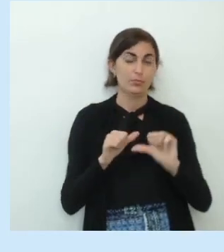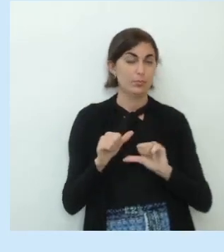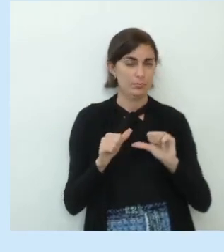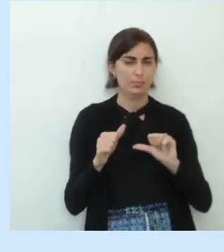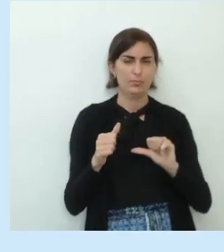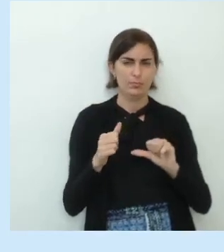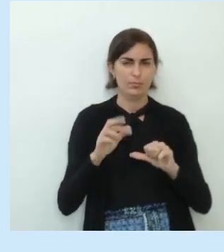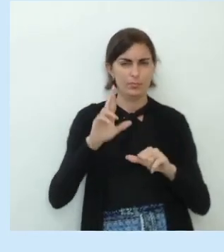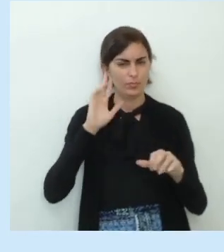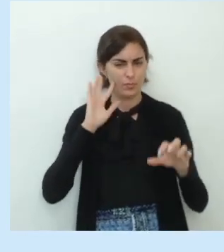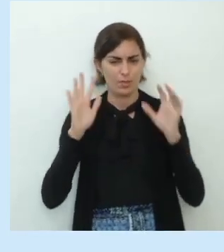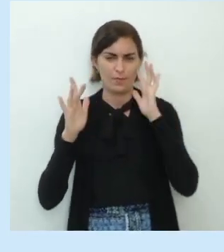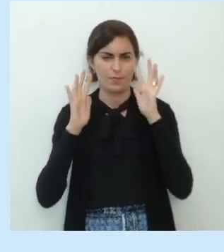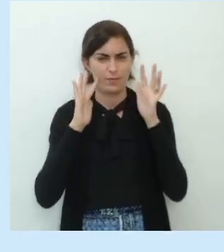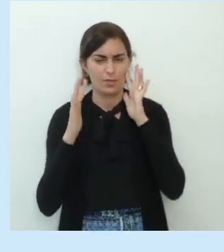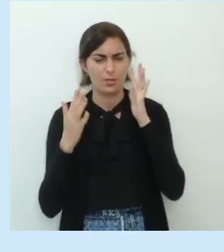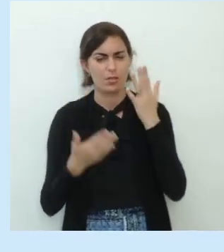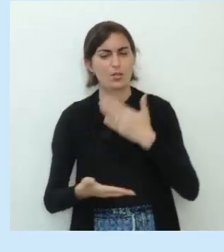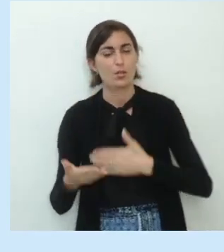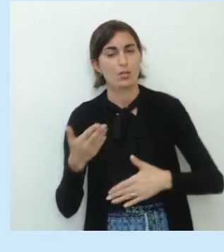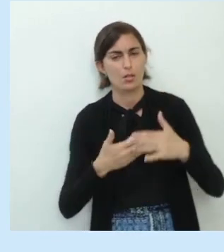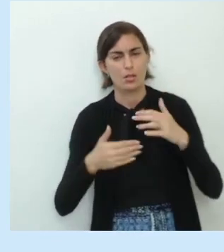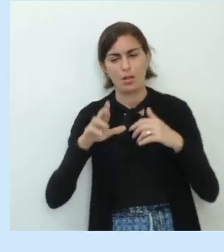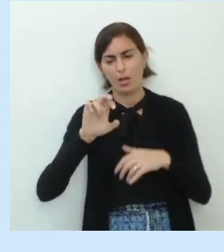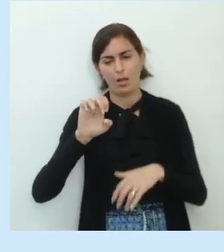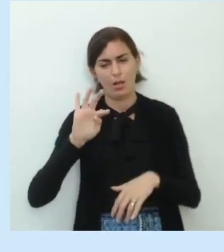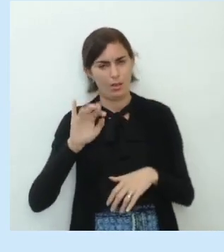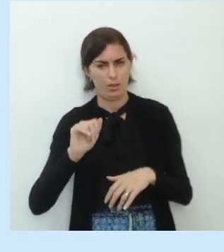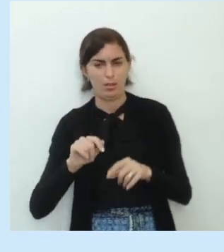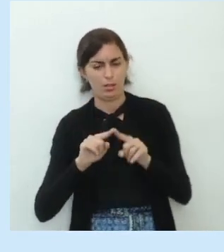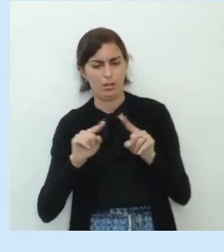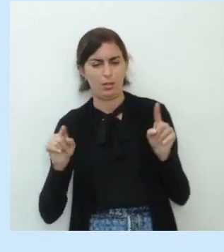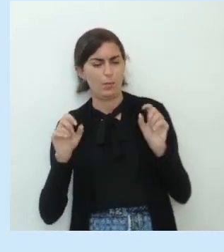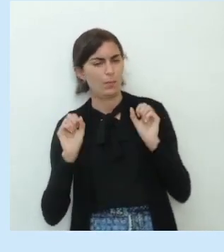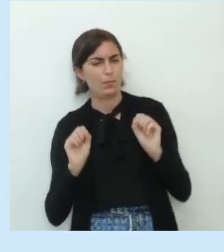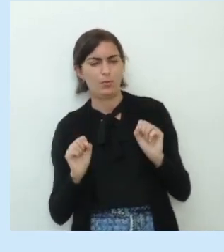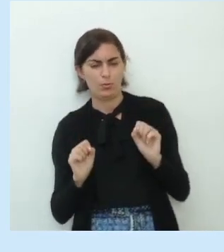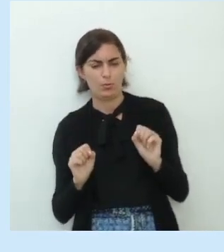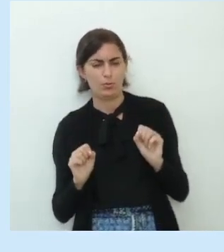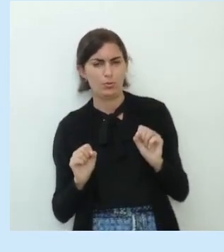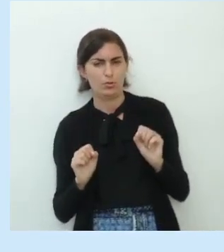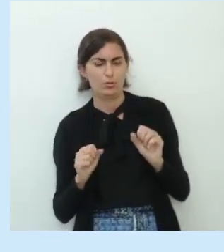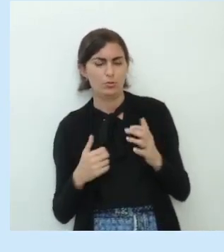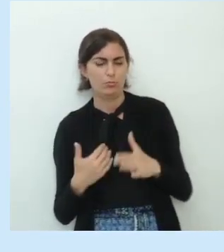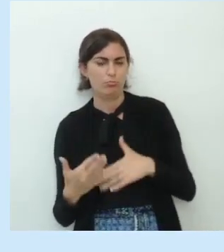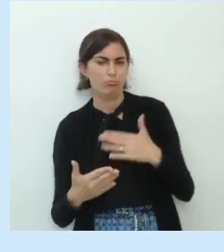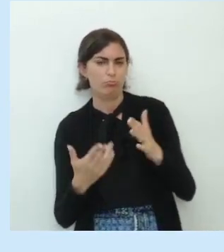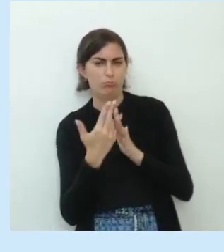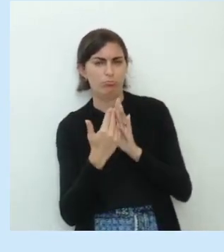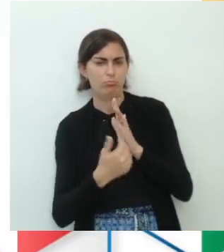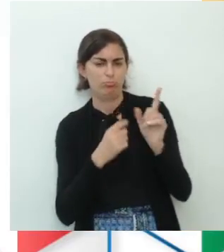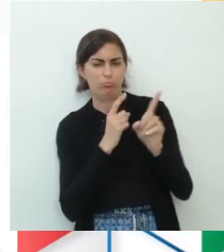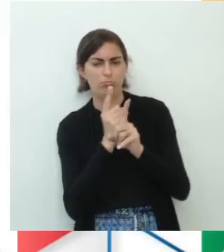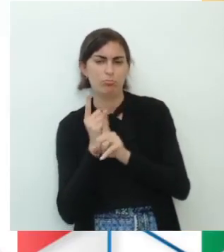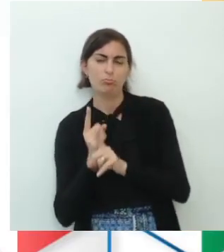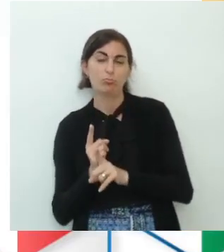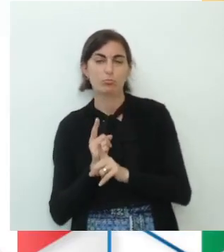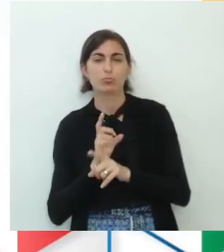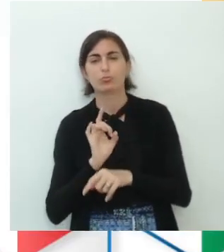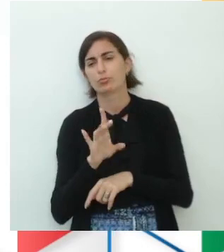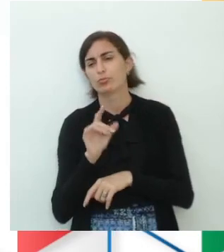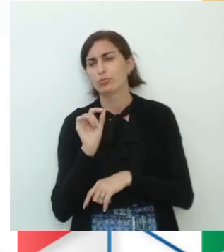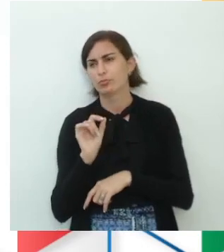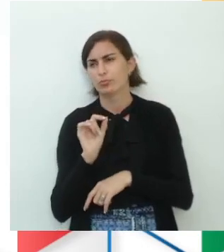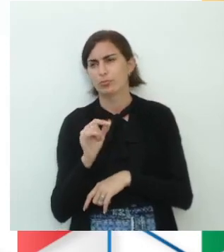chamada de reflexão em relação à reta, tá bom? Pode gerar uma figura idêntica à original, só que com